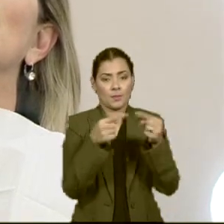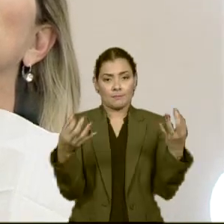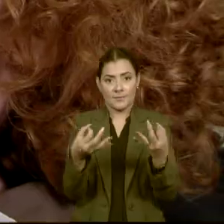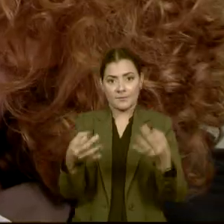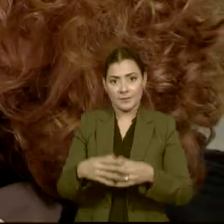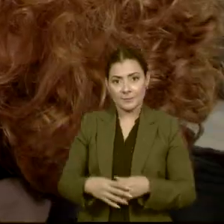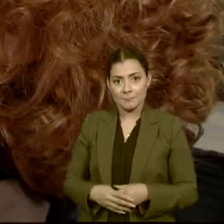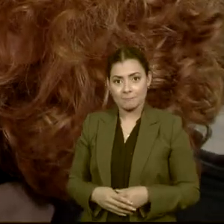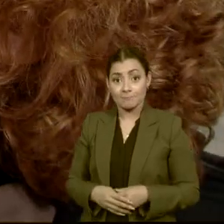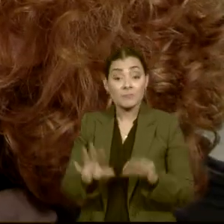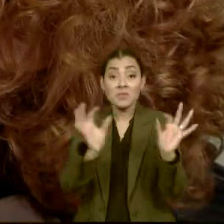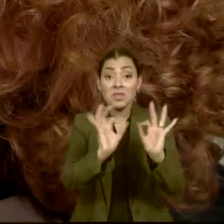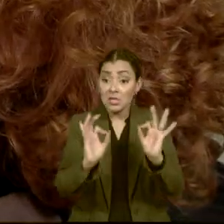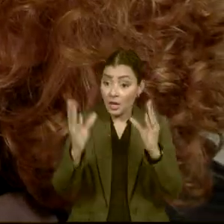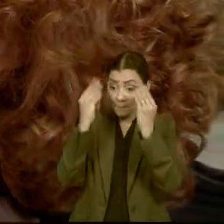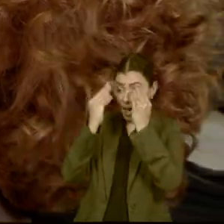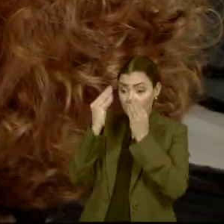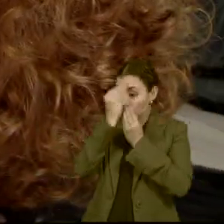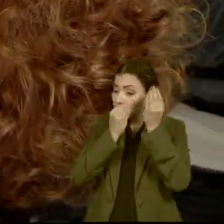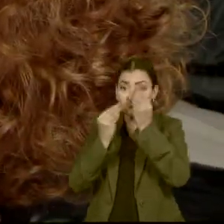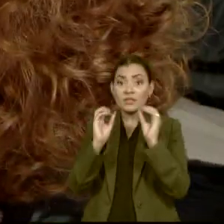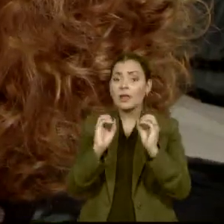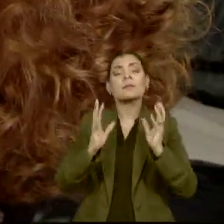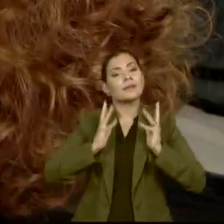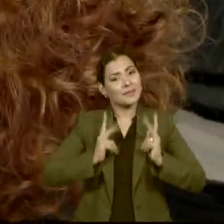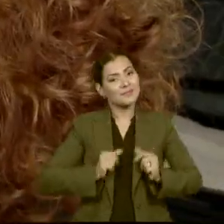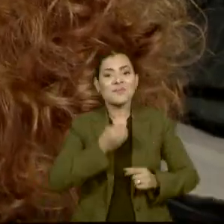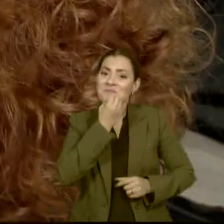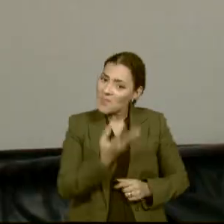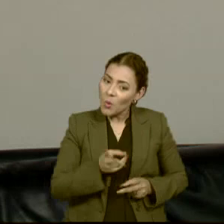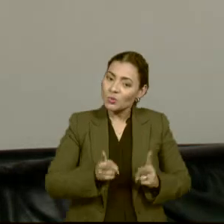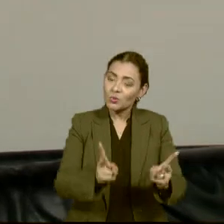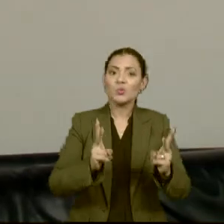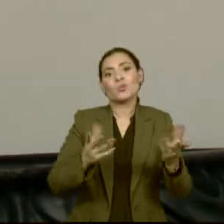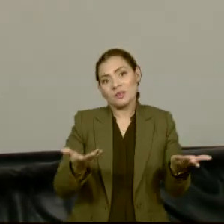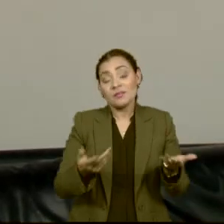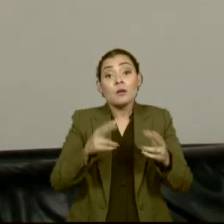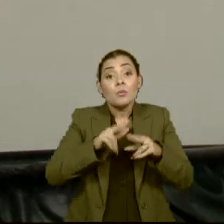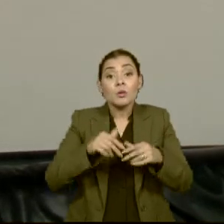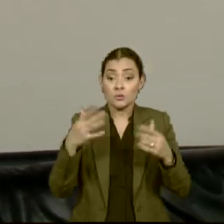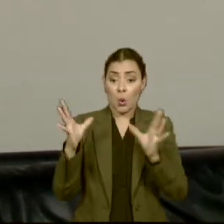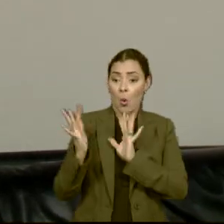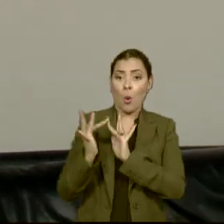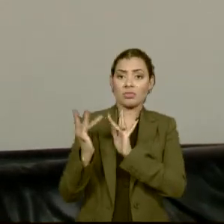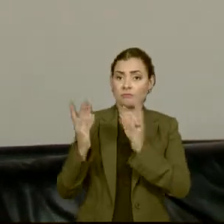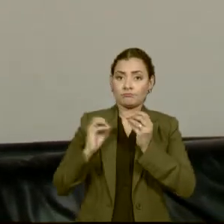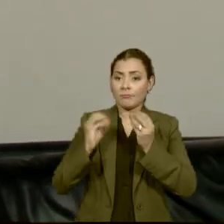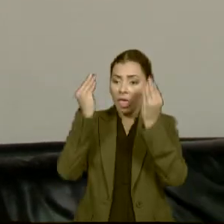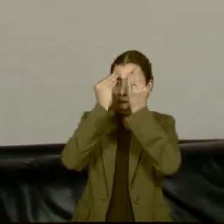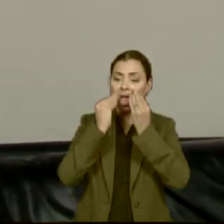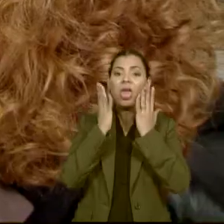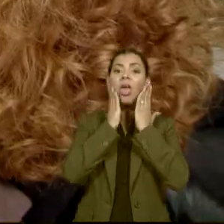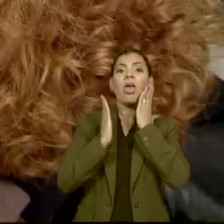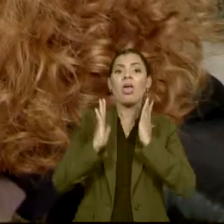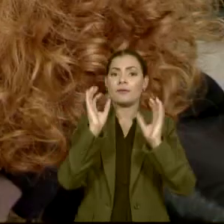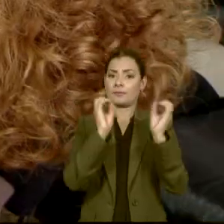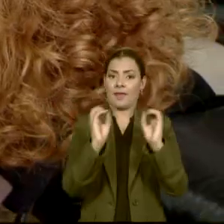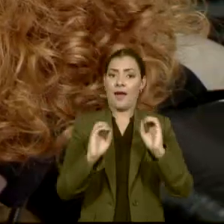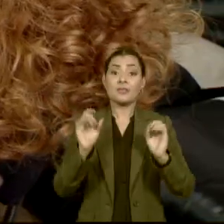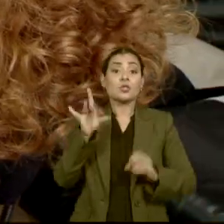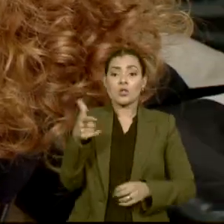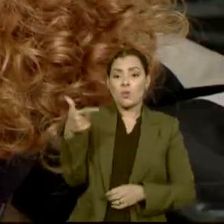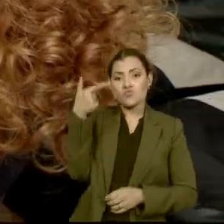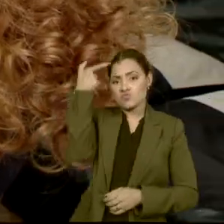Também ninguém toca na pele. Isso! É muito mais higiênico também a questão porque você acaba não tendo muito contato. Você dispensa totalmente os